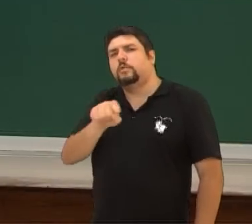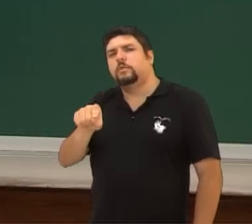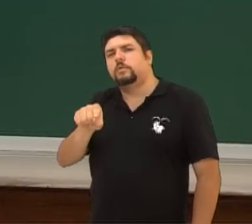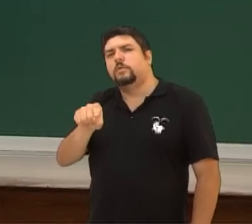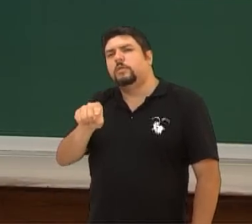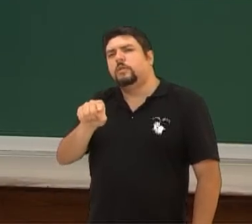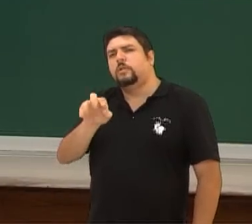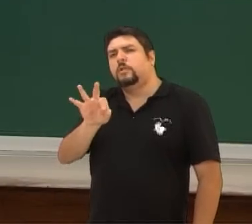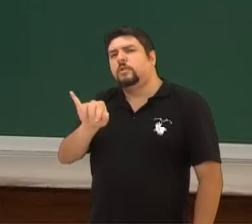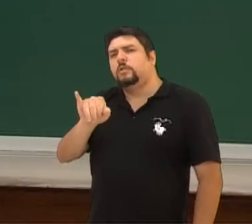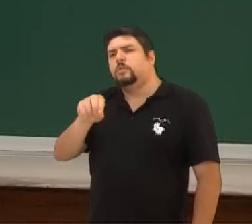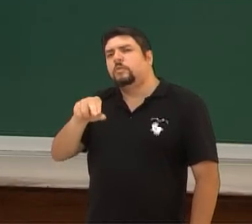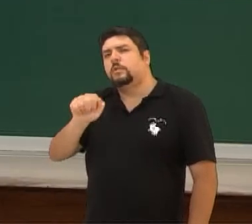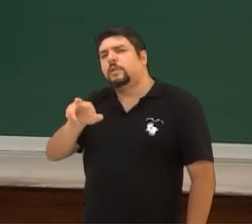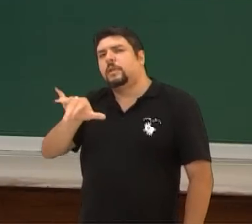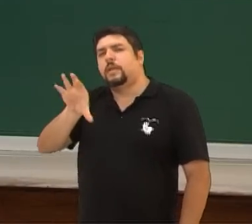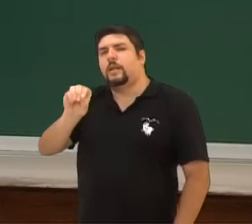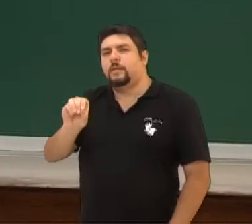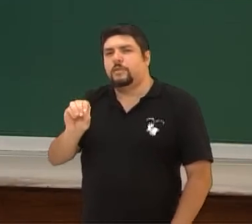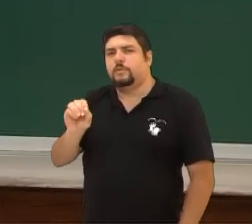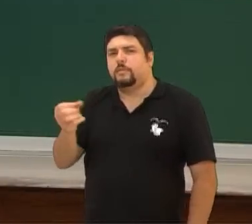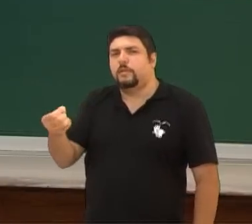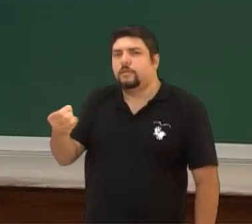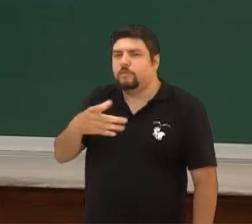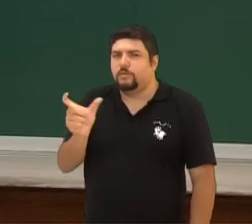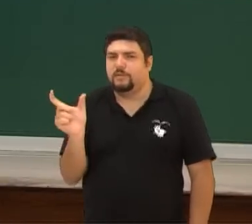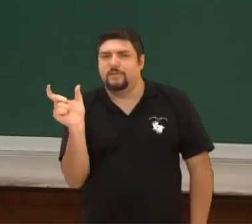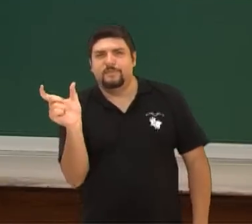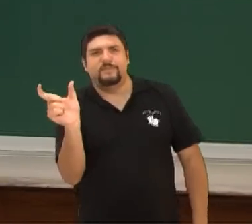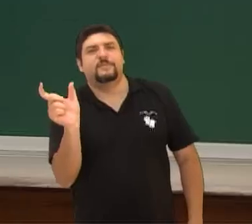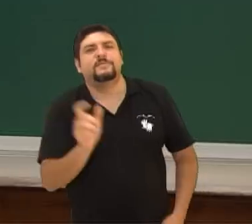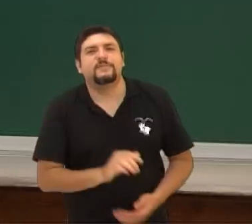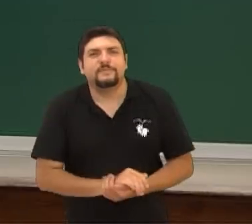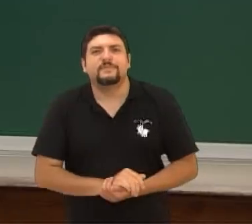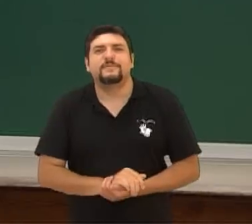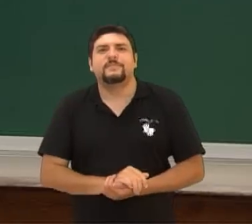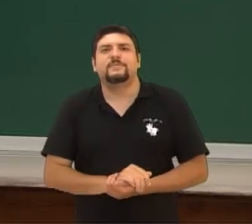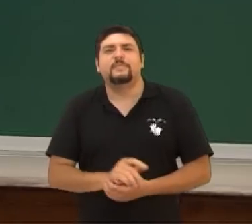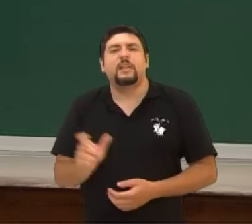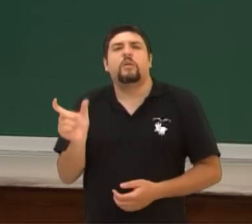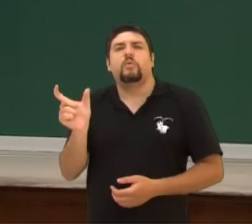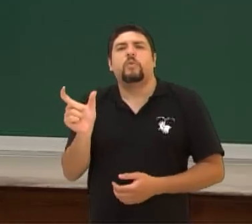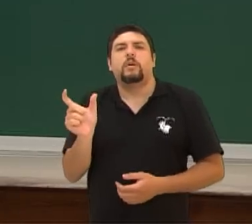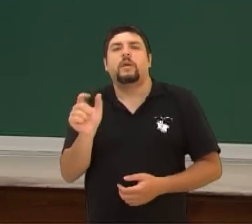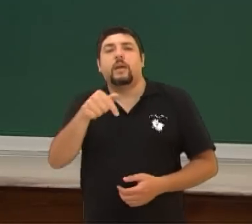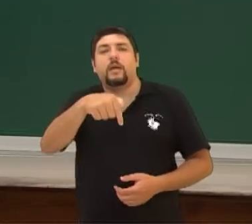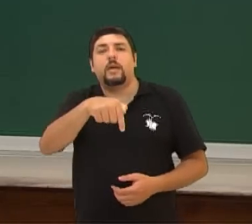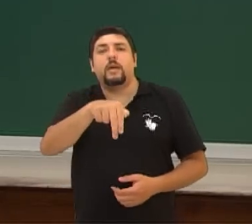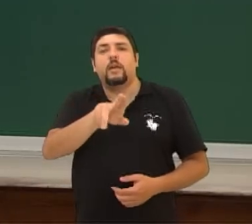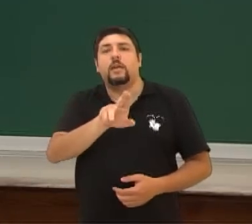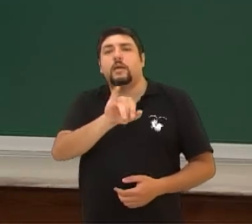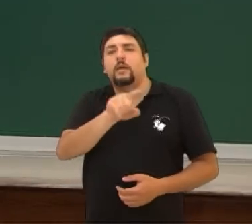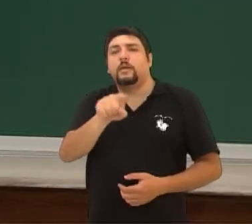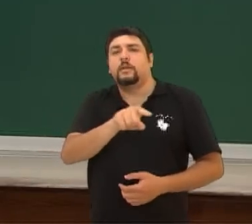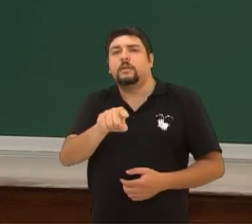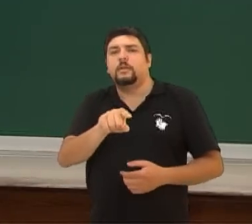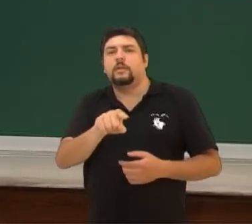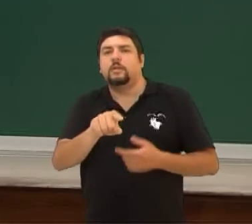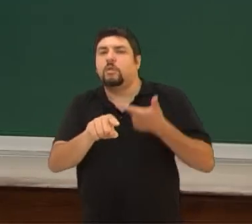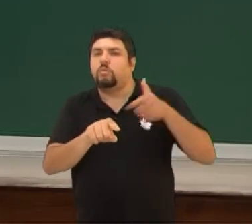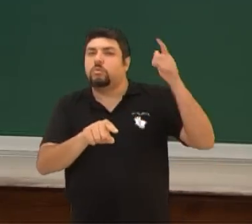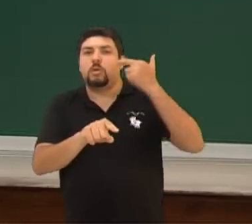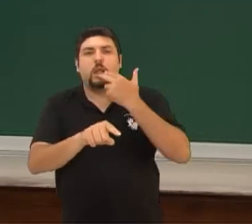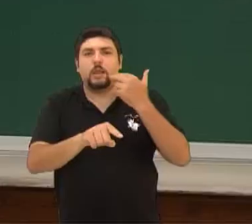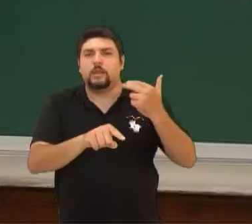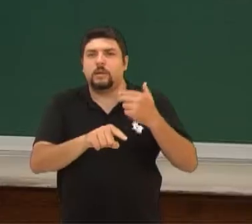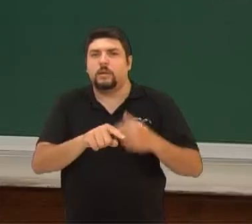essa? Criamos aí um neologismo, uma nova palavra da língua portuguesa, que é a mistura do quiz, do estrangeirismo, com uma